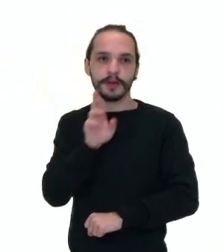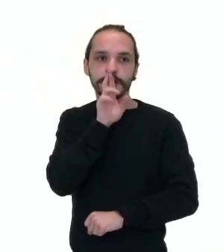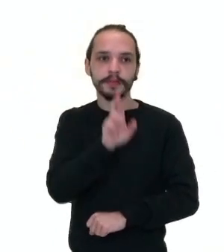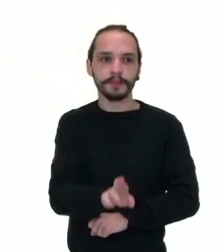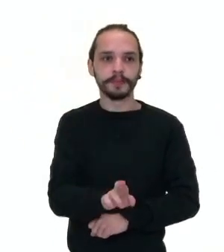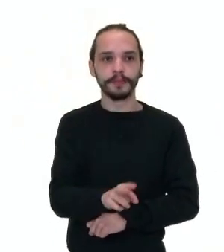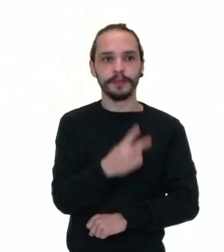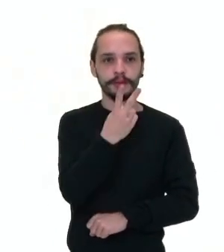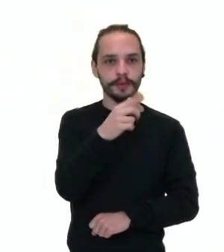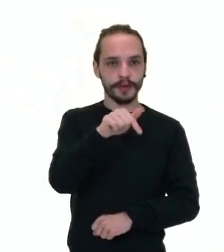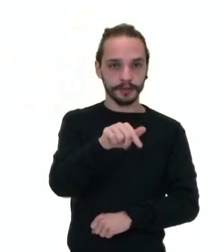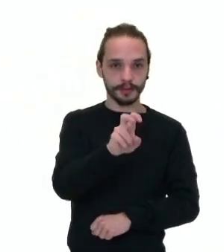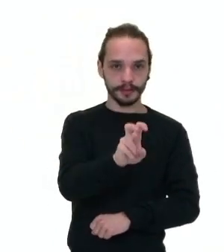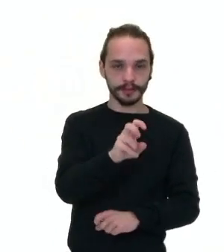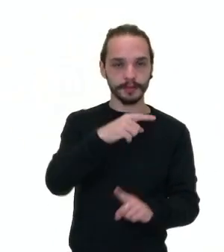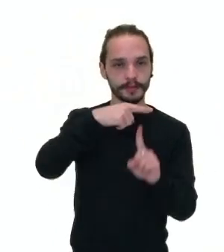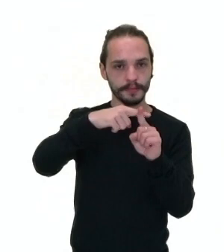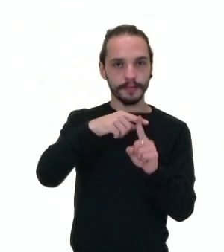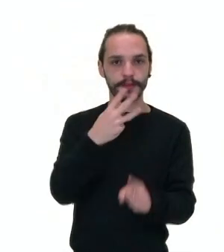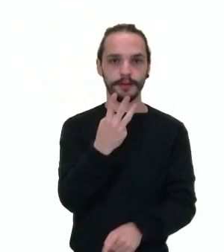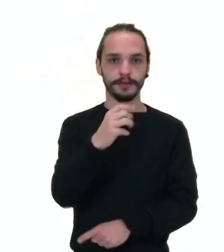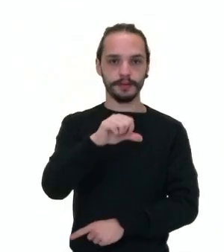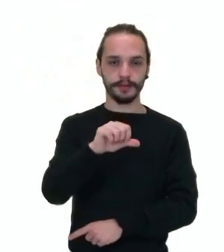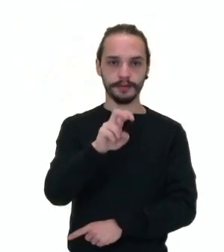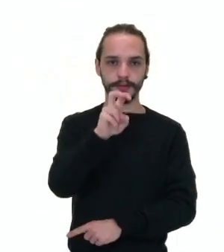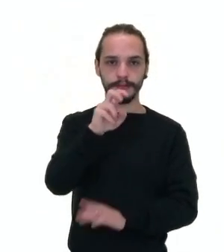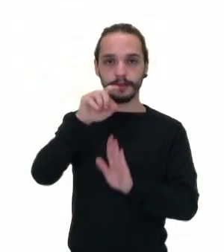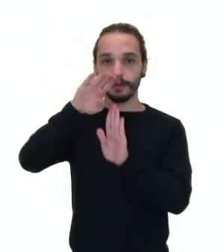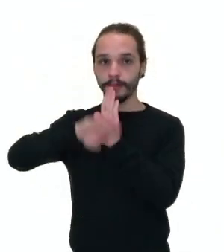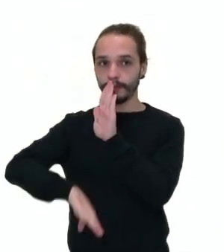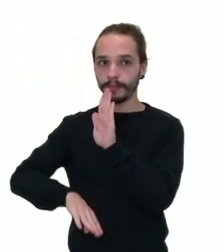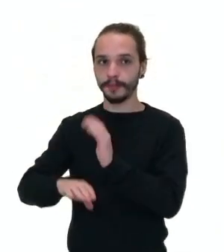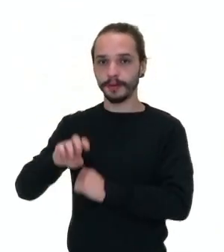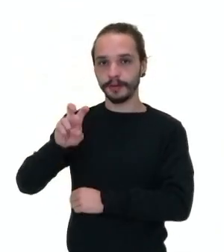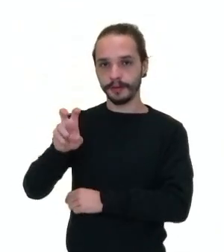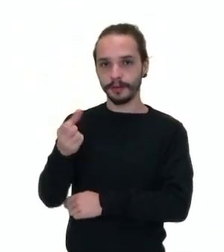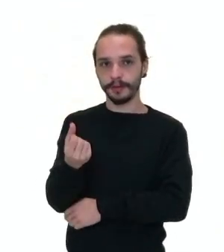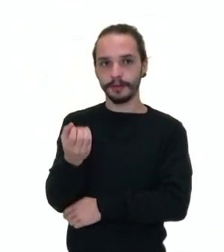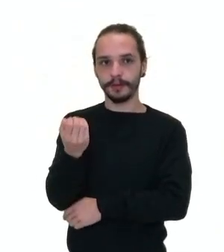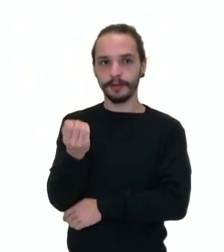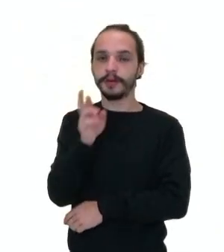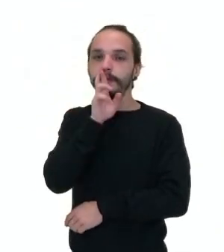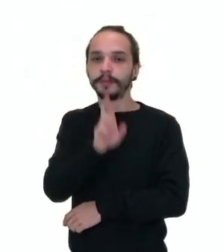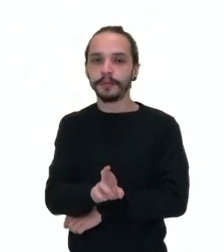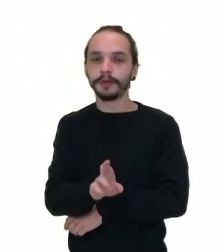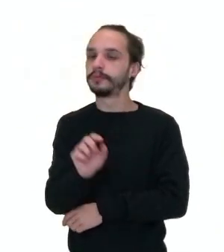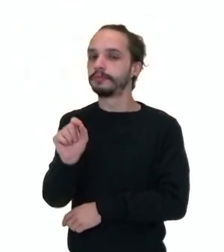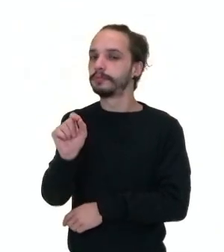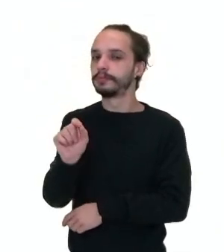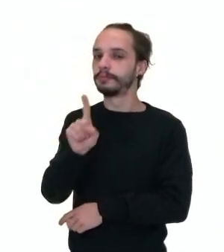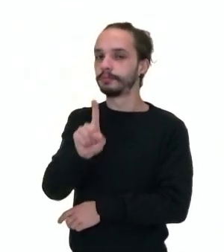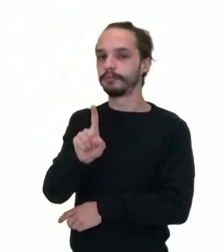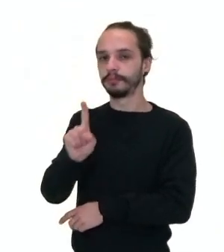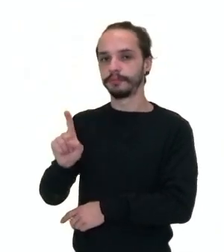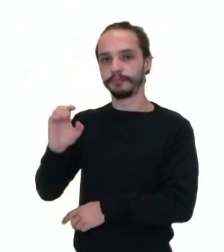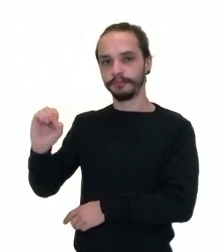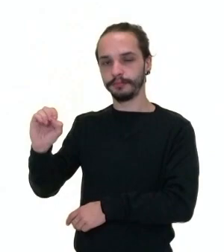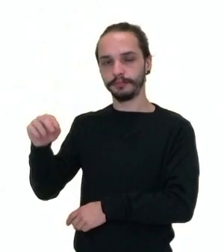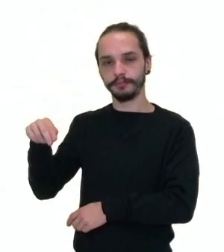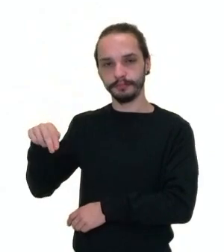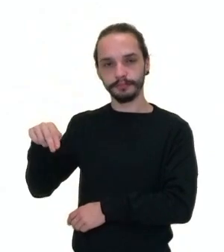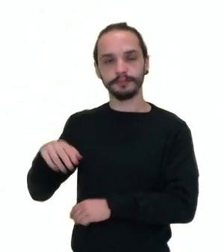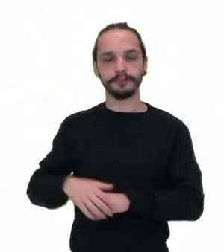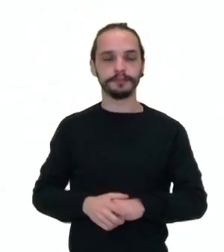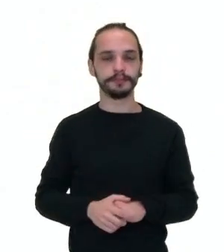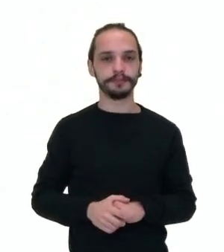a 275 mais 395 menos 560, ou seja, 110 newton.